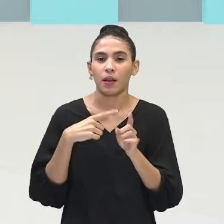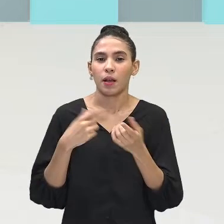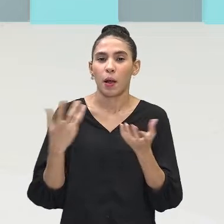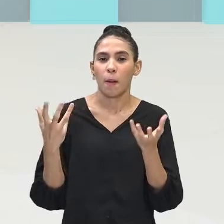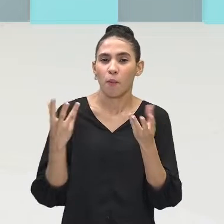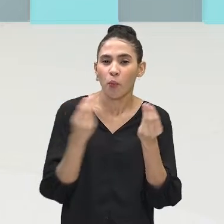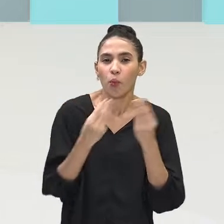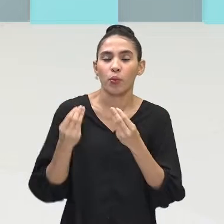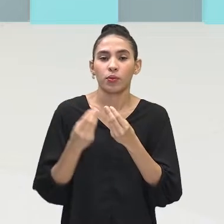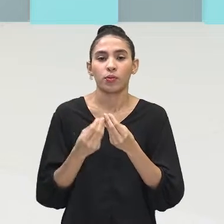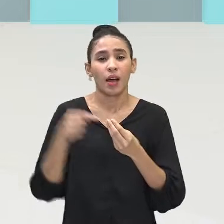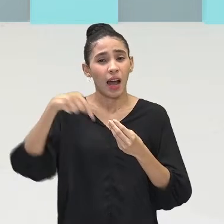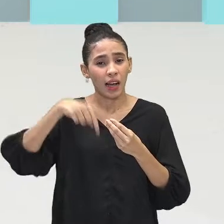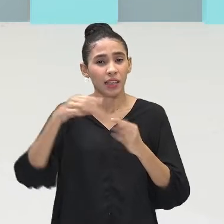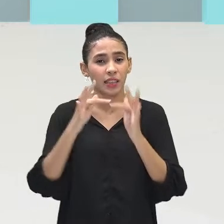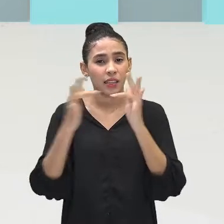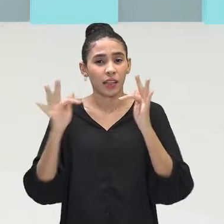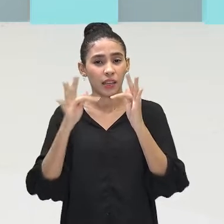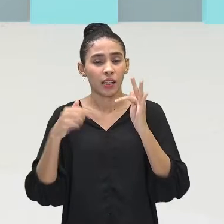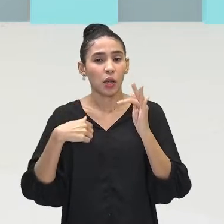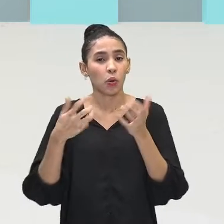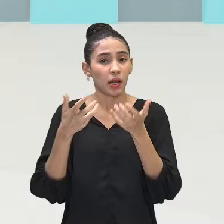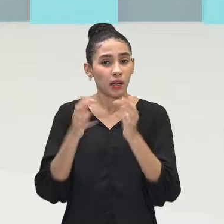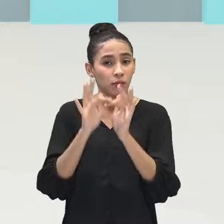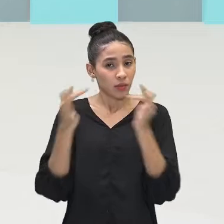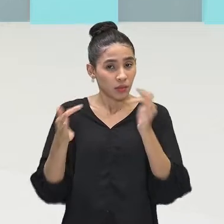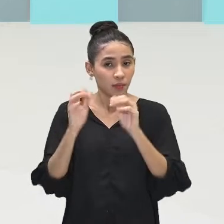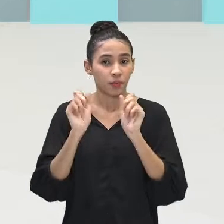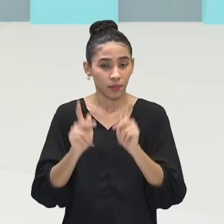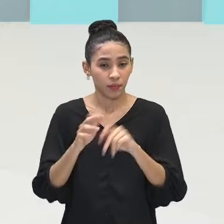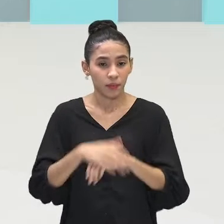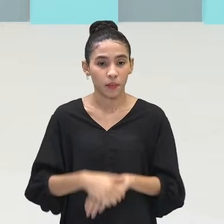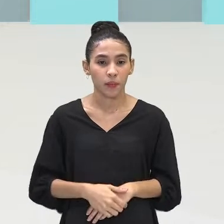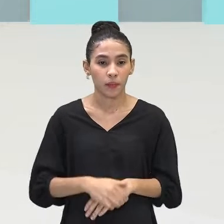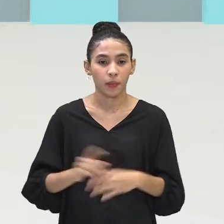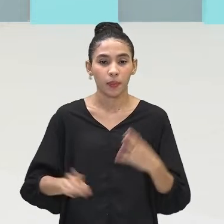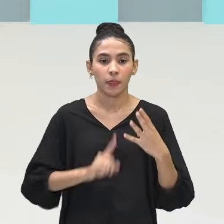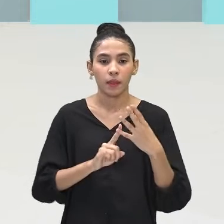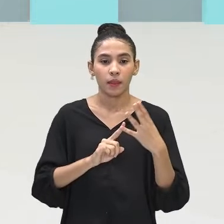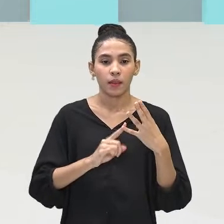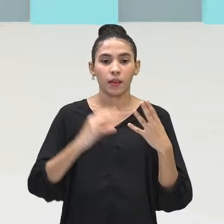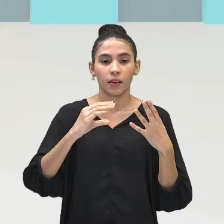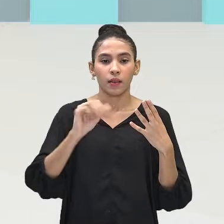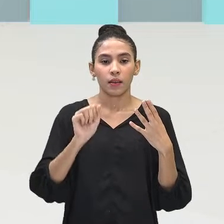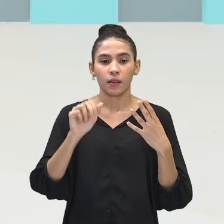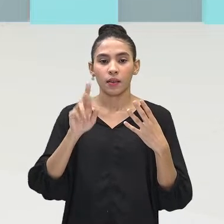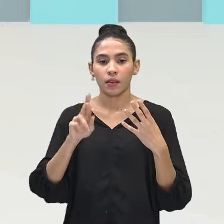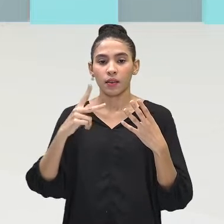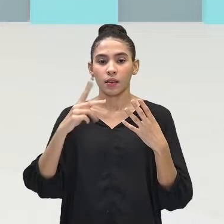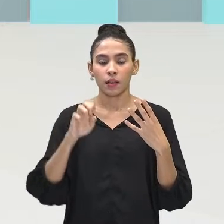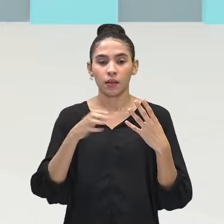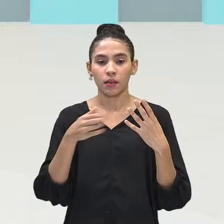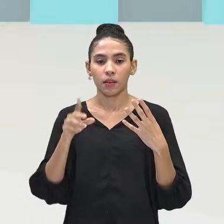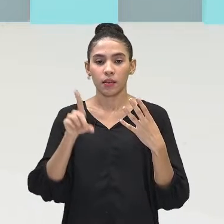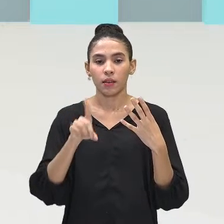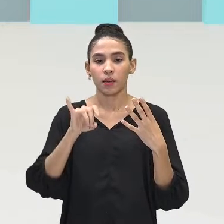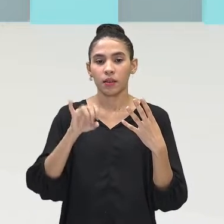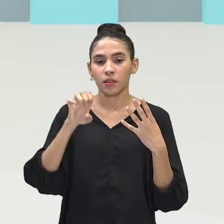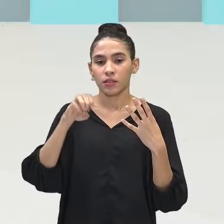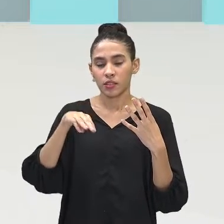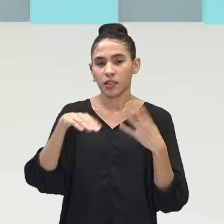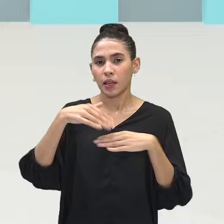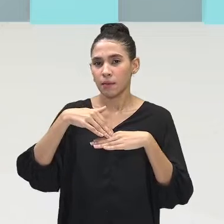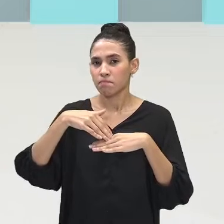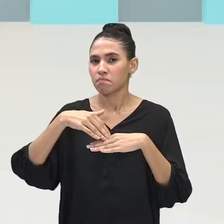Aqui não, eu vou querer a simplicidade. Beleza? Depois nós temos o carpe diem, que é uma expressão aí muito conhecida, que quer